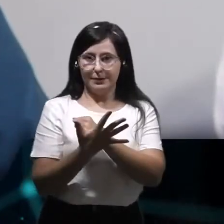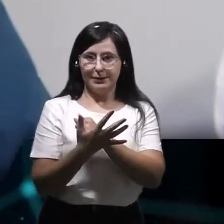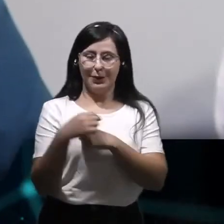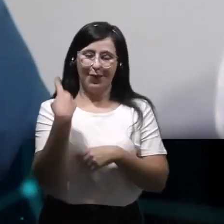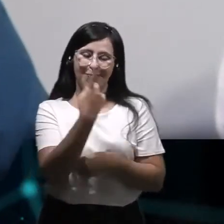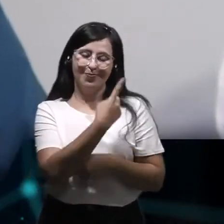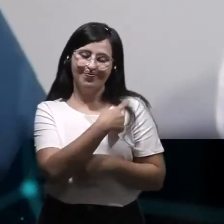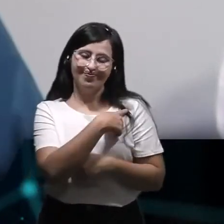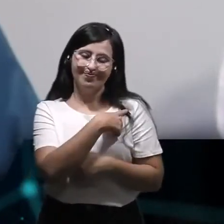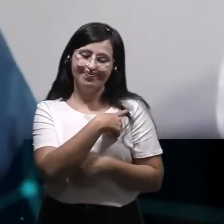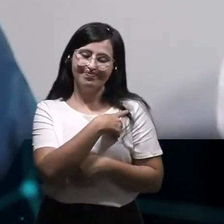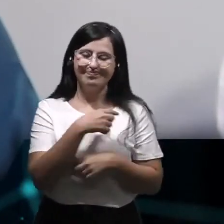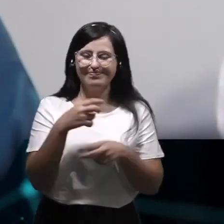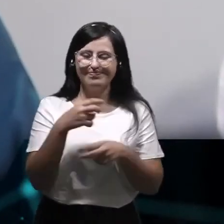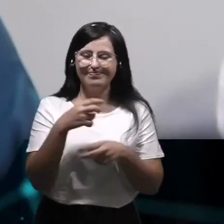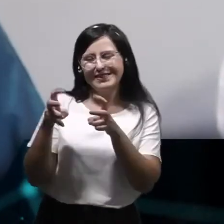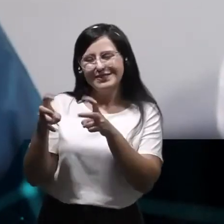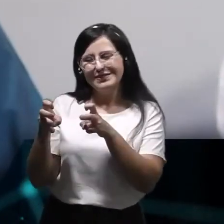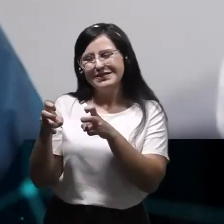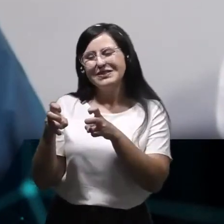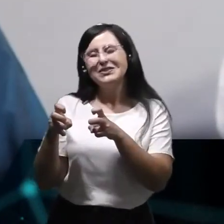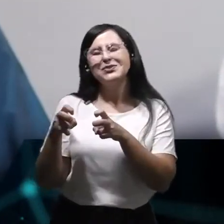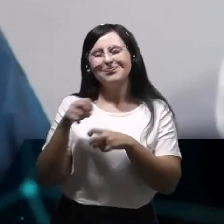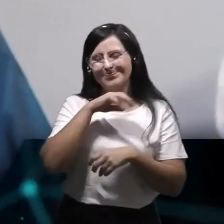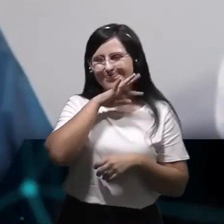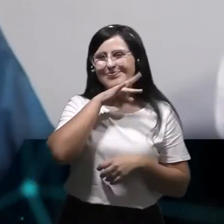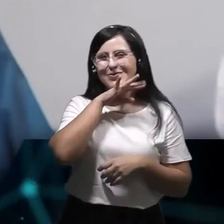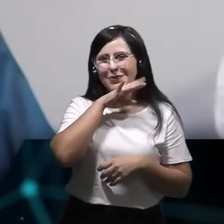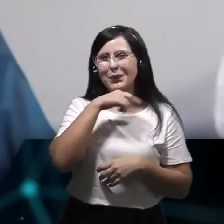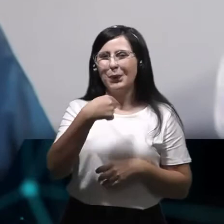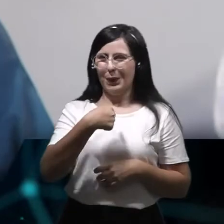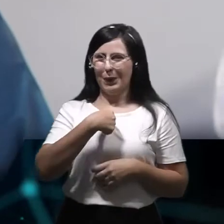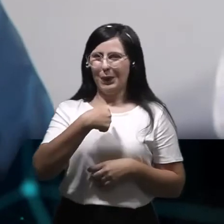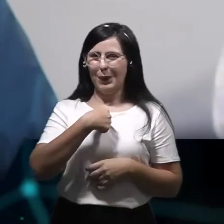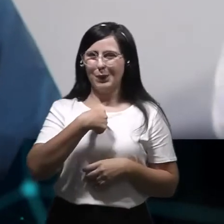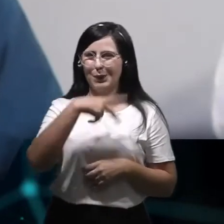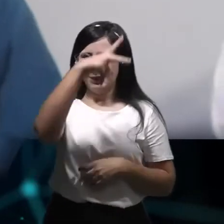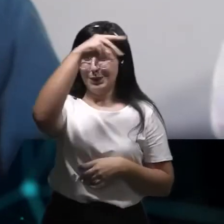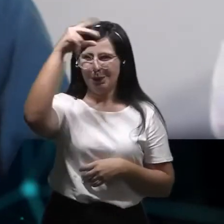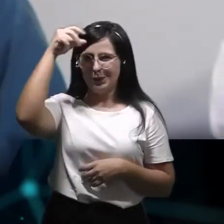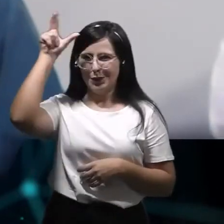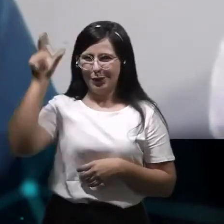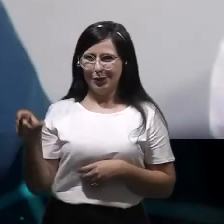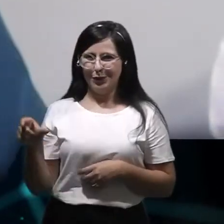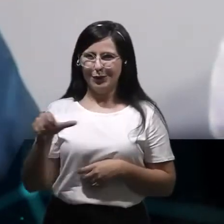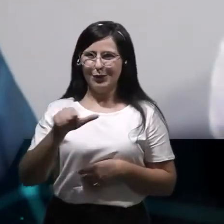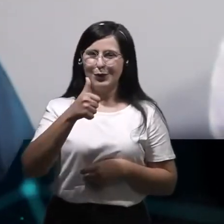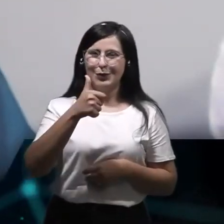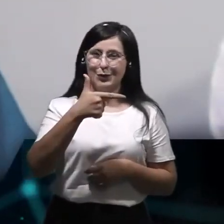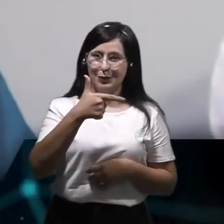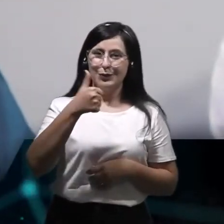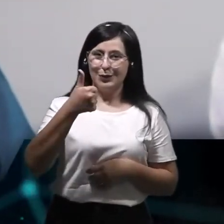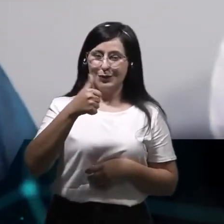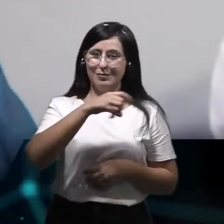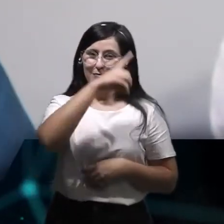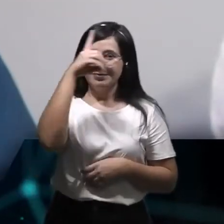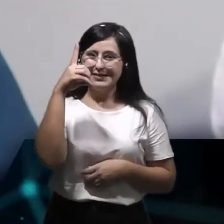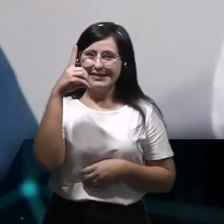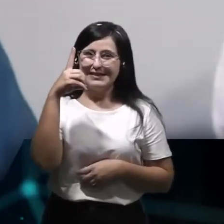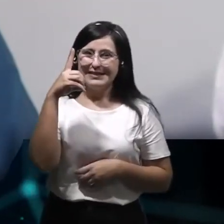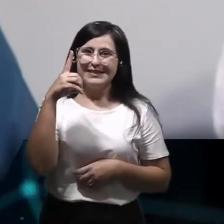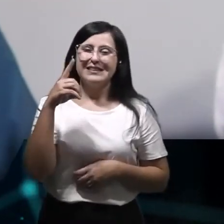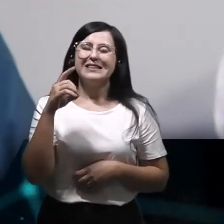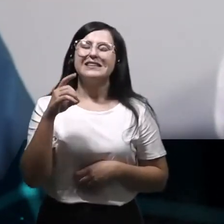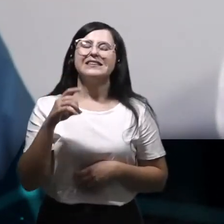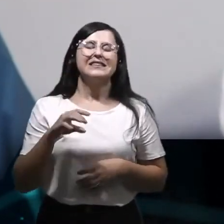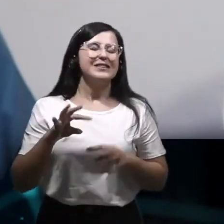muito negativa. Quando eu estive 21 dias na prefeitura, encontrei um desastre, eu digo, em termos de